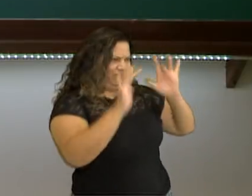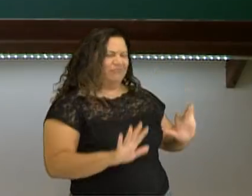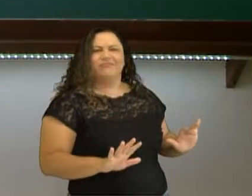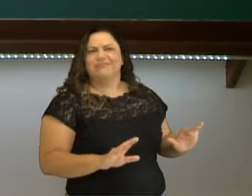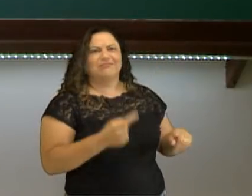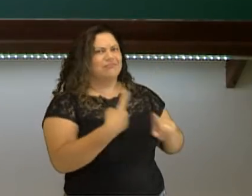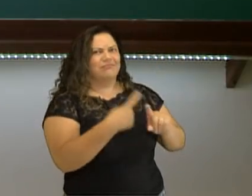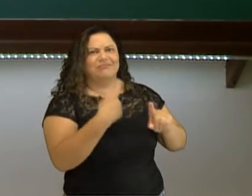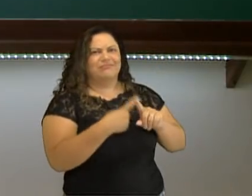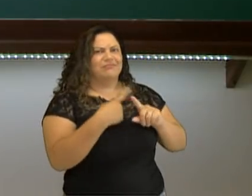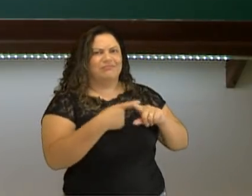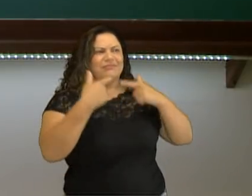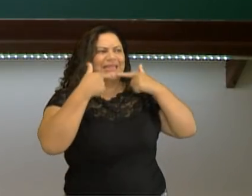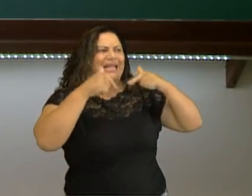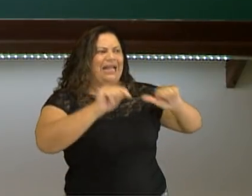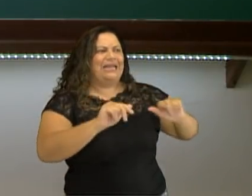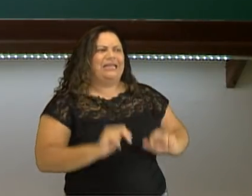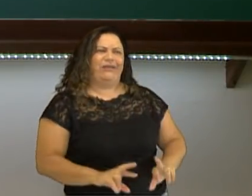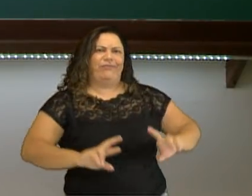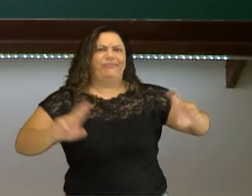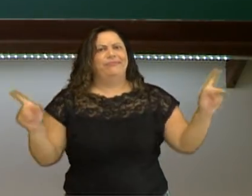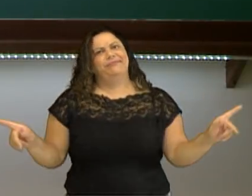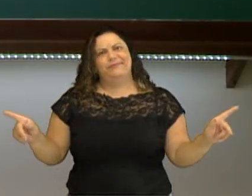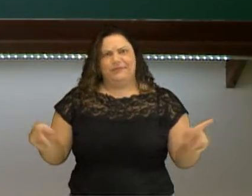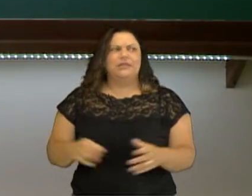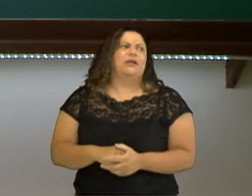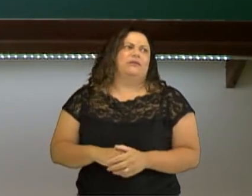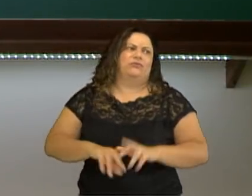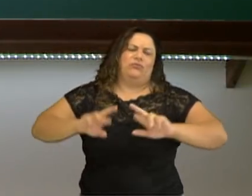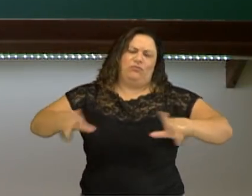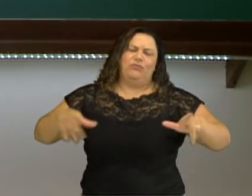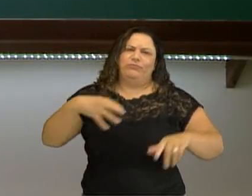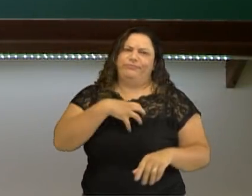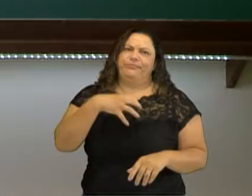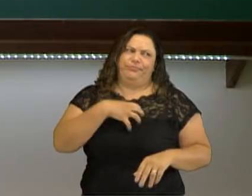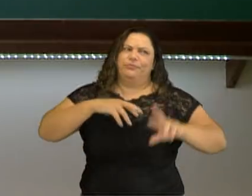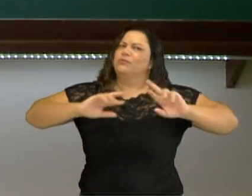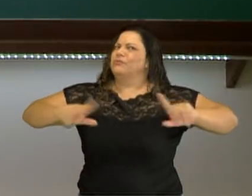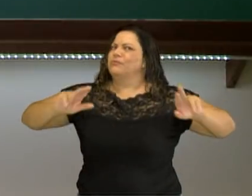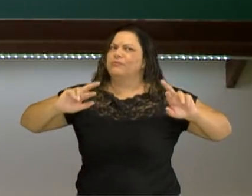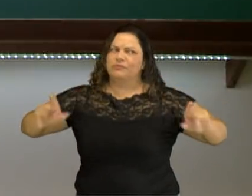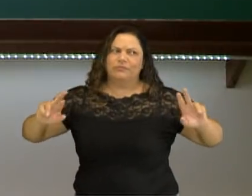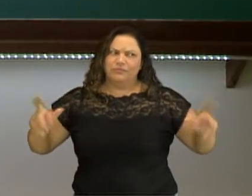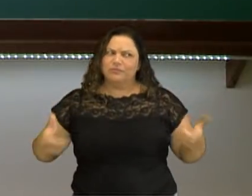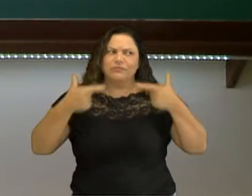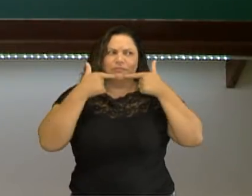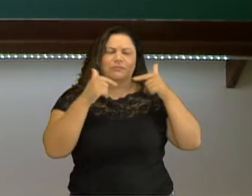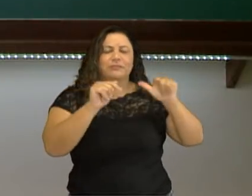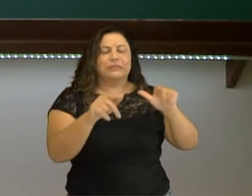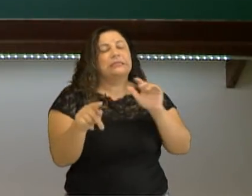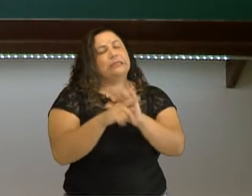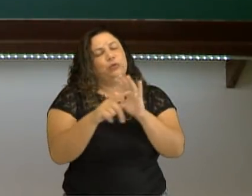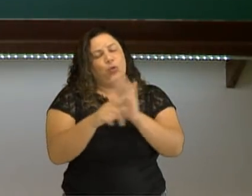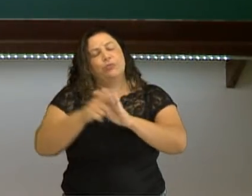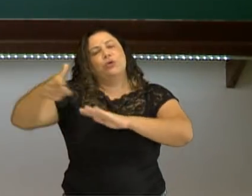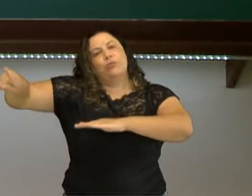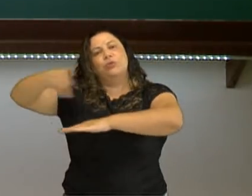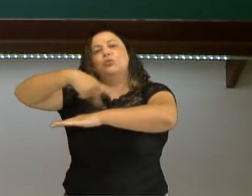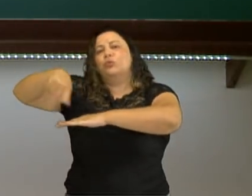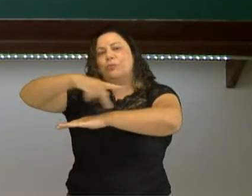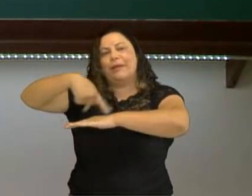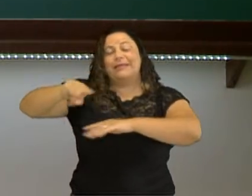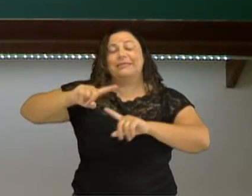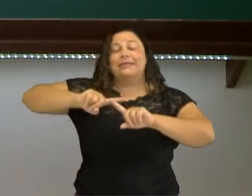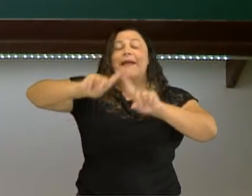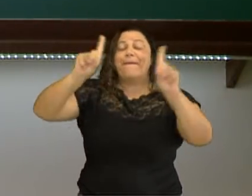diferente. Eles têm formas diferentes de dar o nome dos animais. Então, ter essa regra e criar esse nome